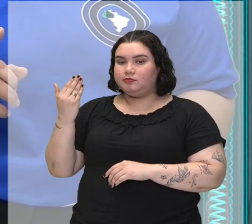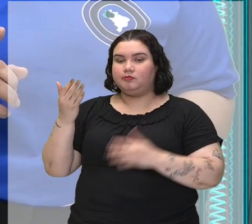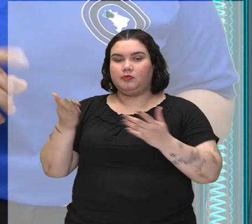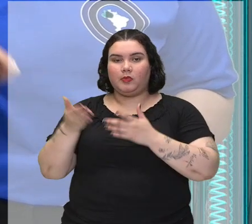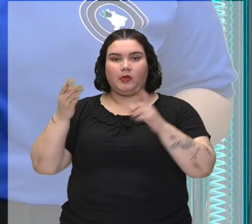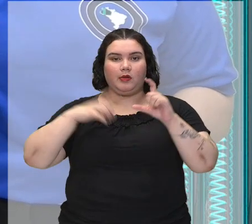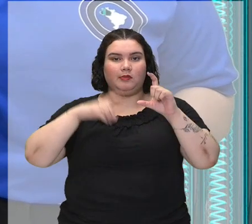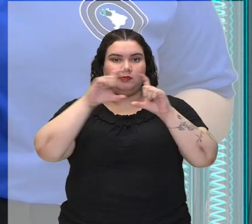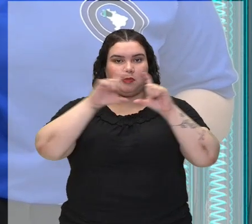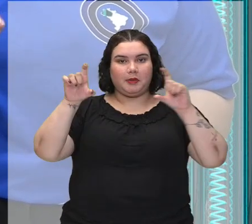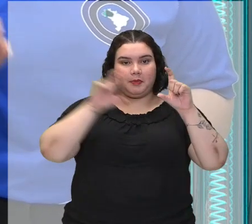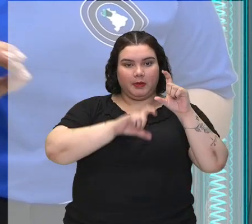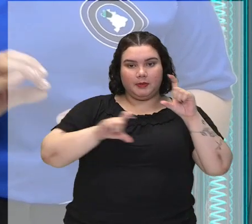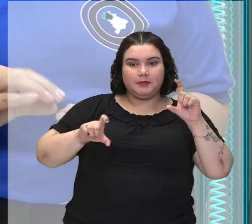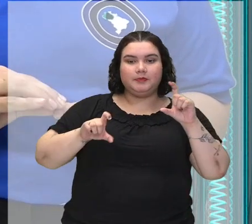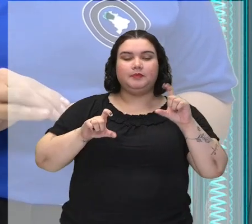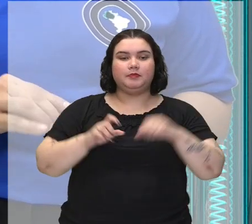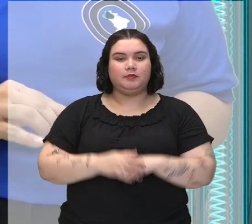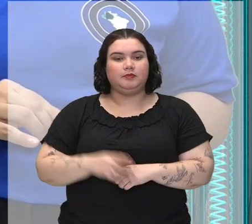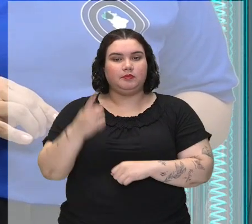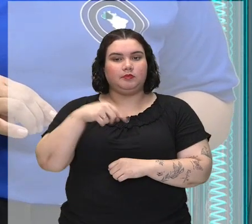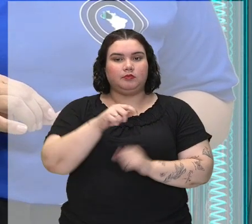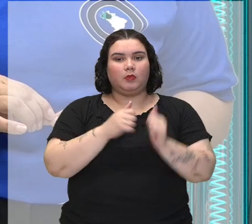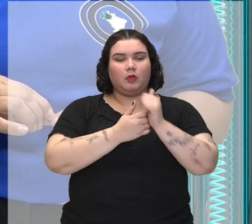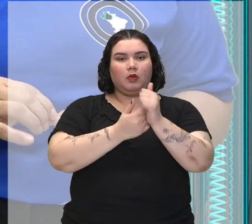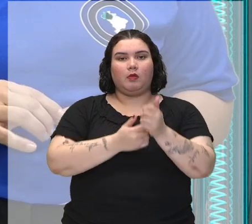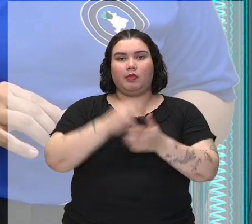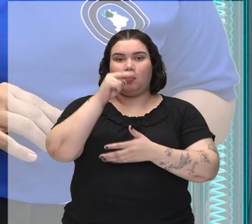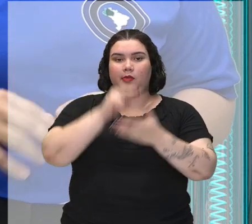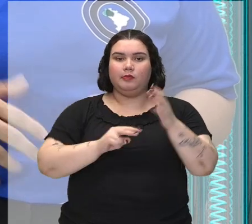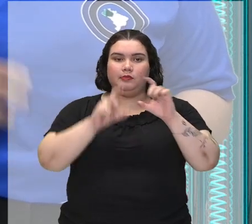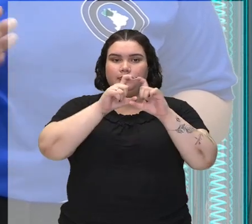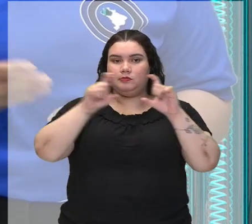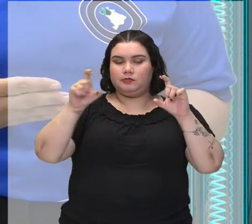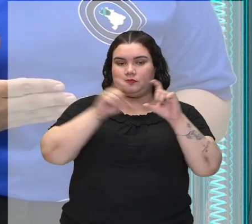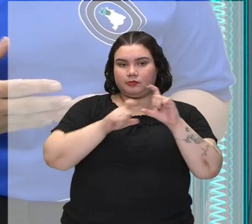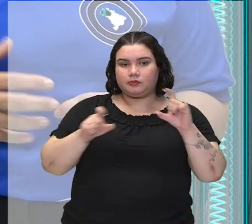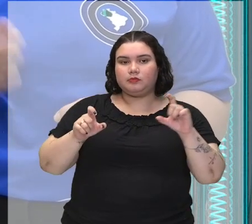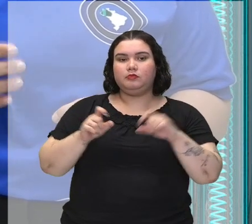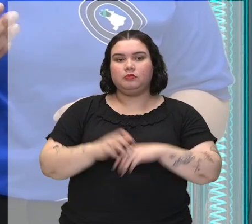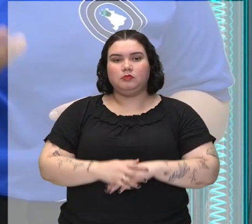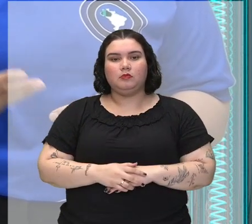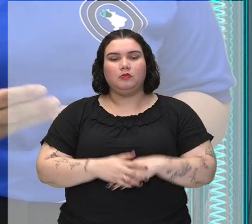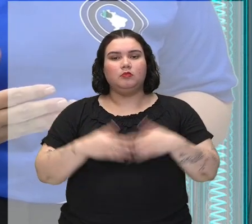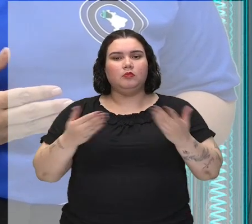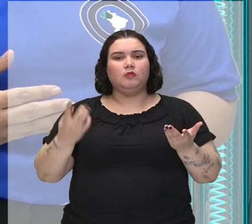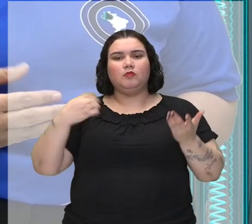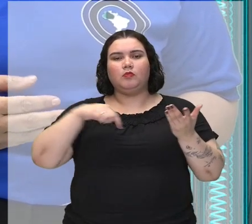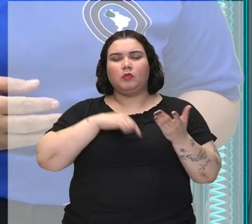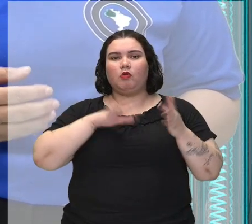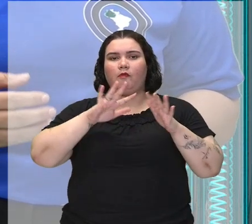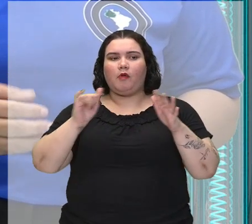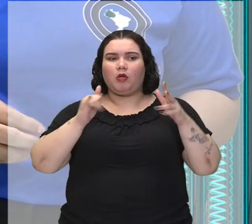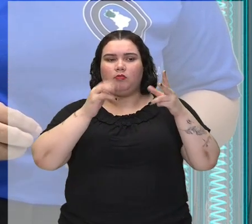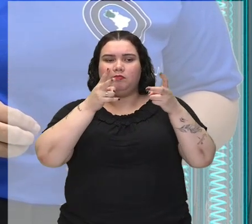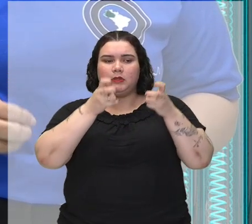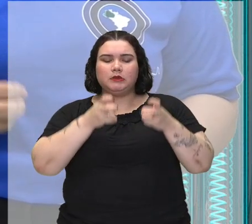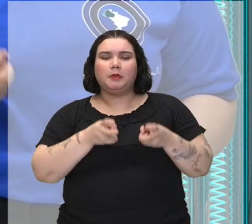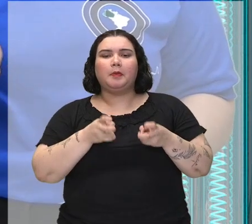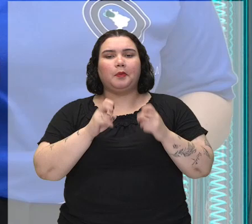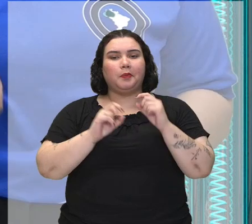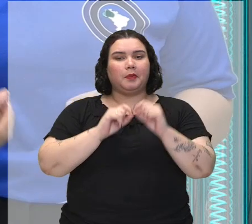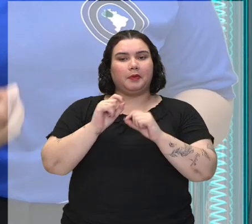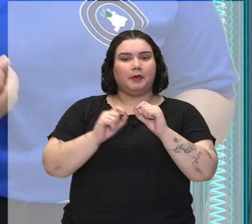tirinha, certo? Vocês vão acompanhar a leitura de uma tirinha e dela nós vamos desenvolver